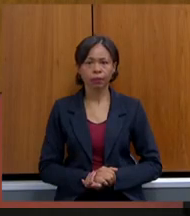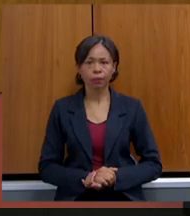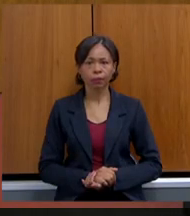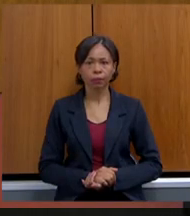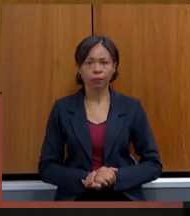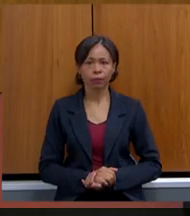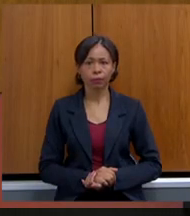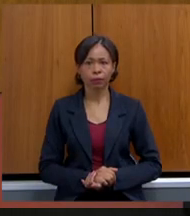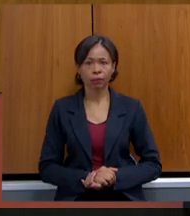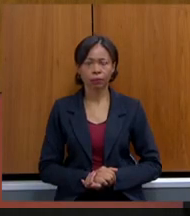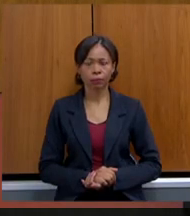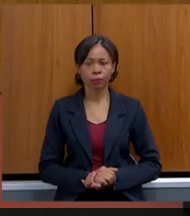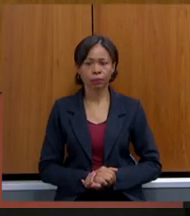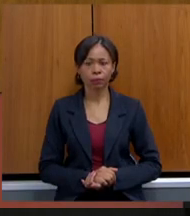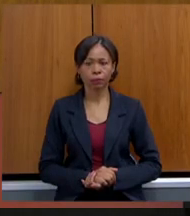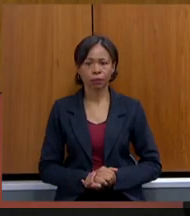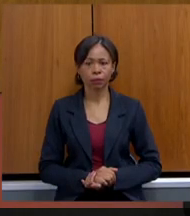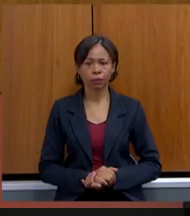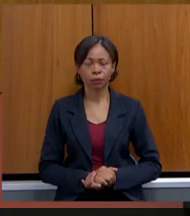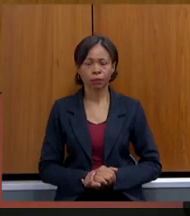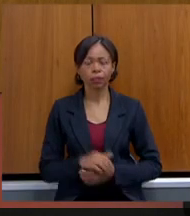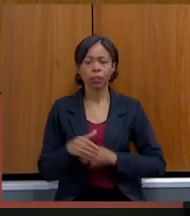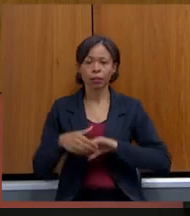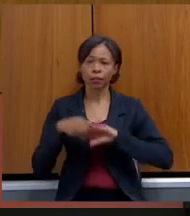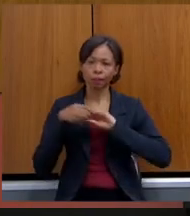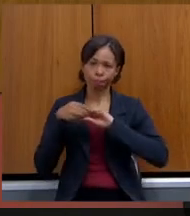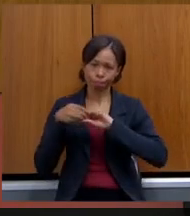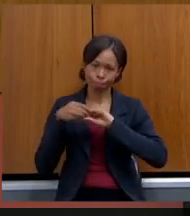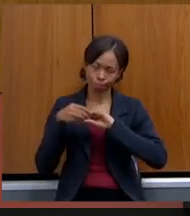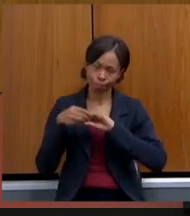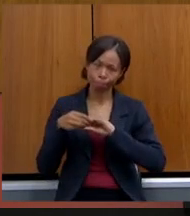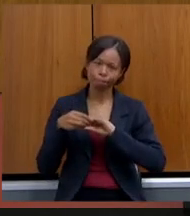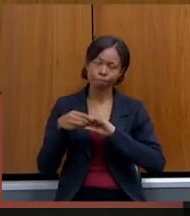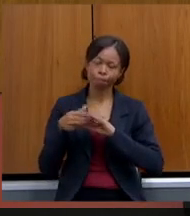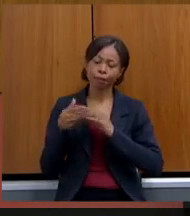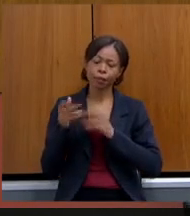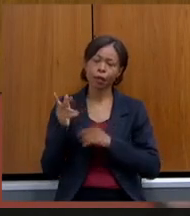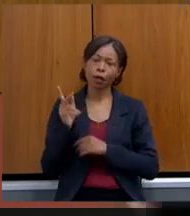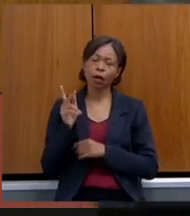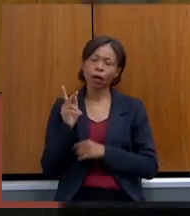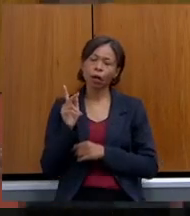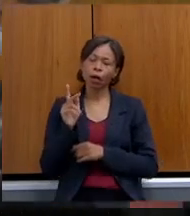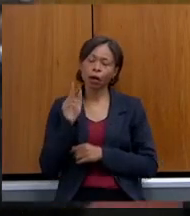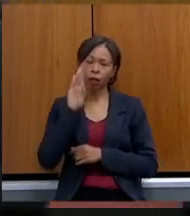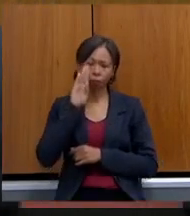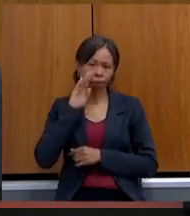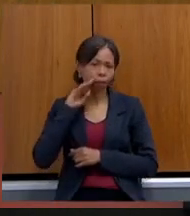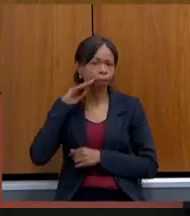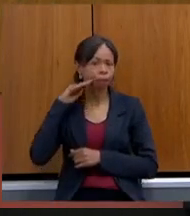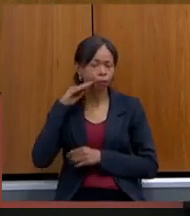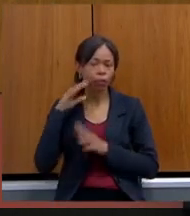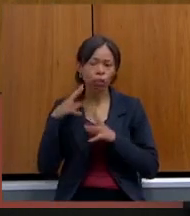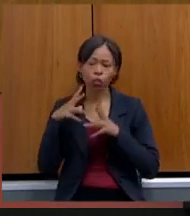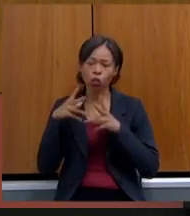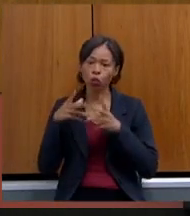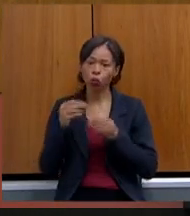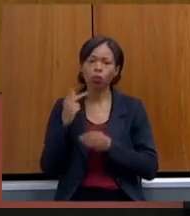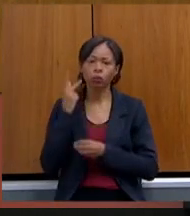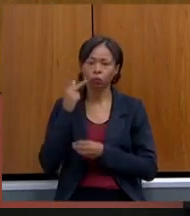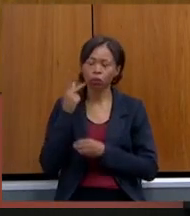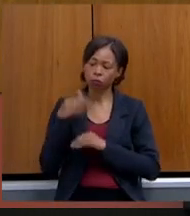eu gostaria de complementar na pessoa da nossa presidente Beatriz Cerqueira todos os parlamentares aqui